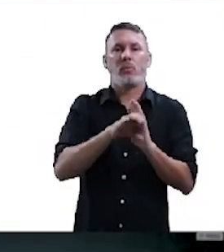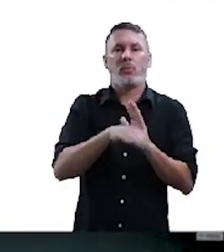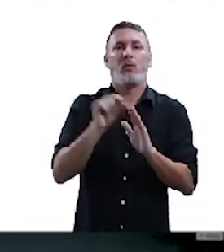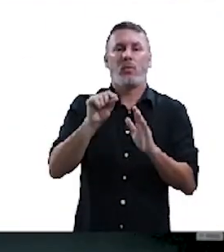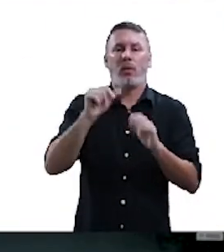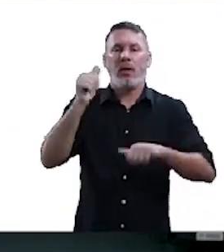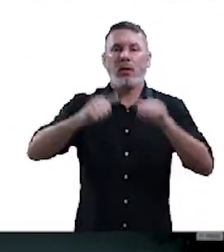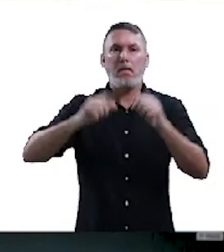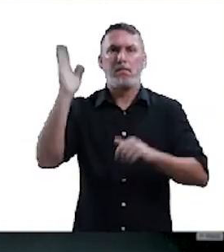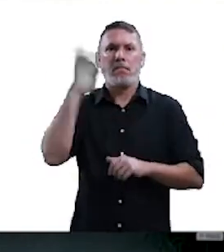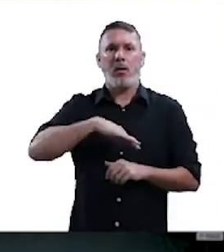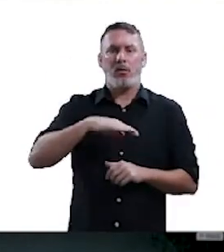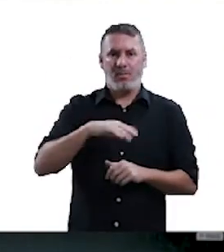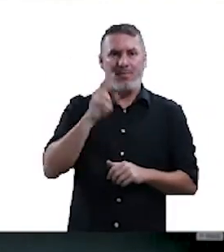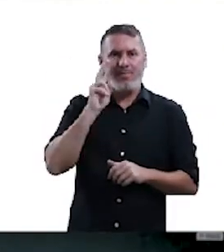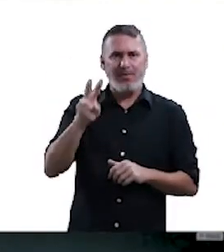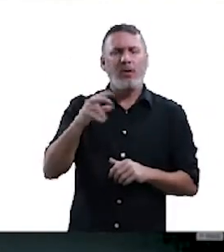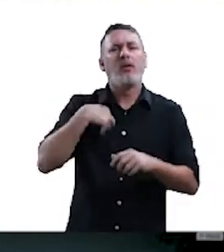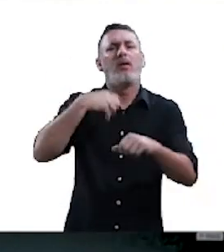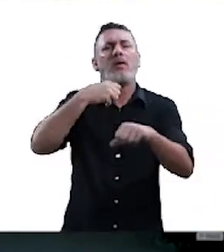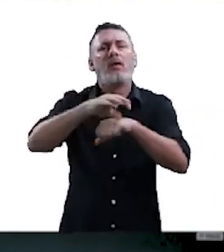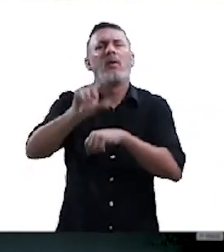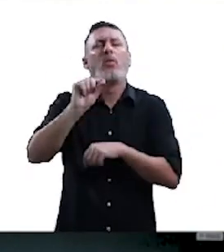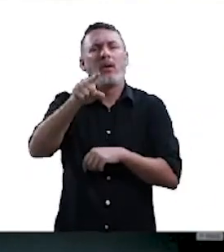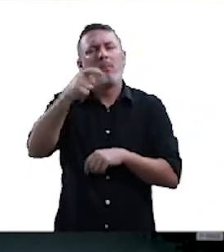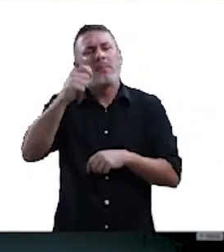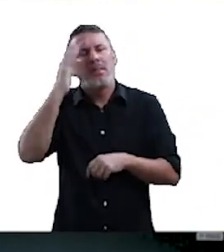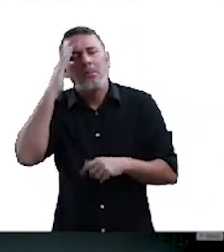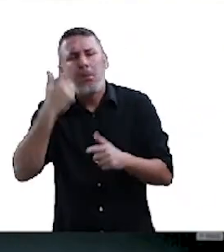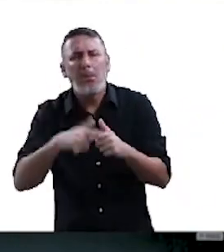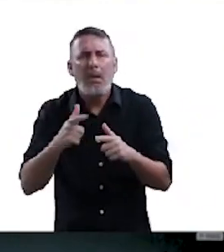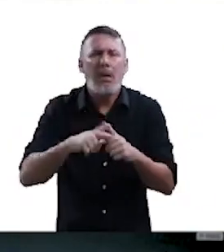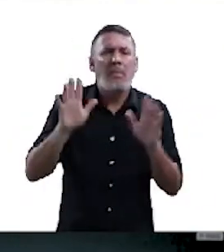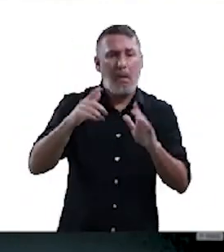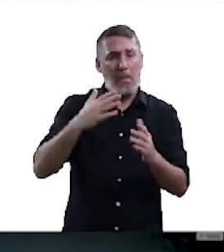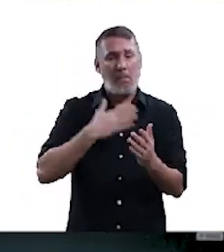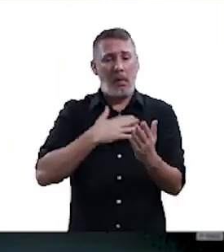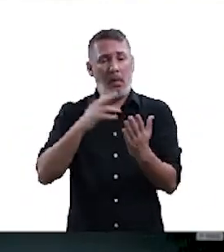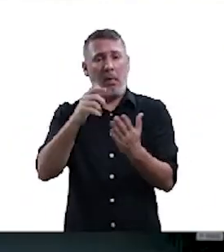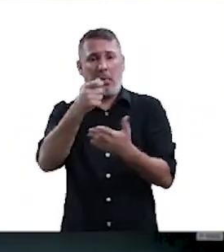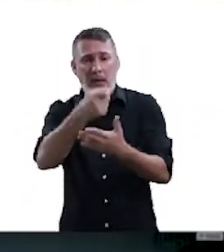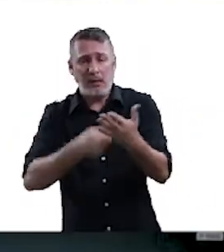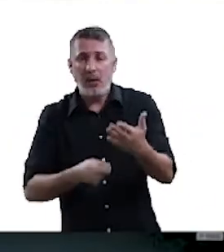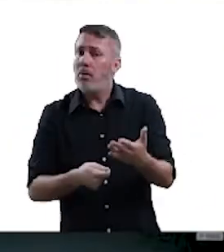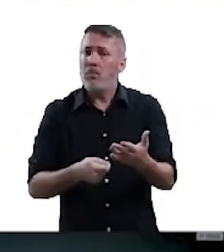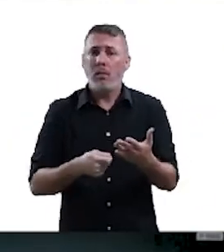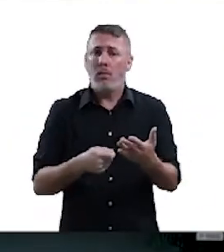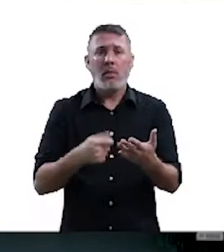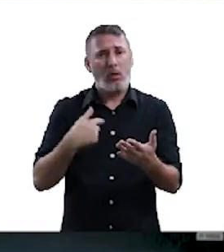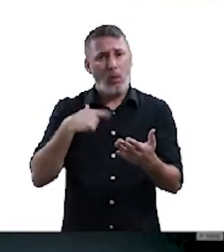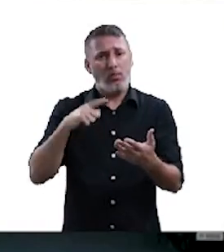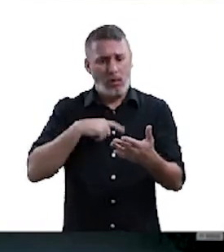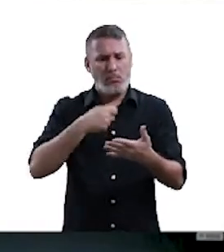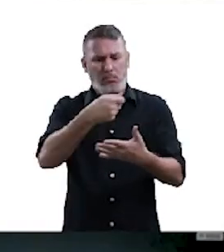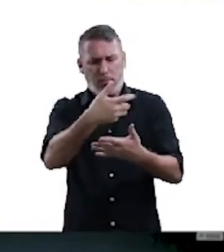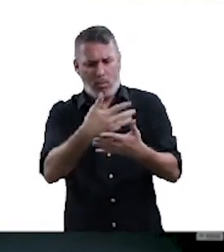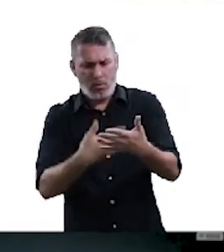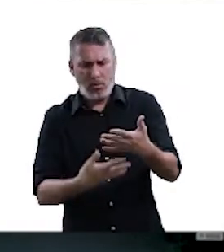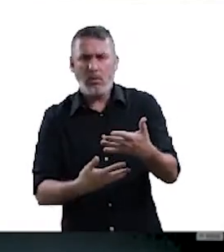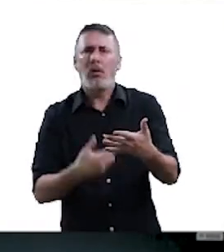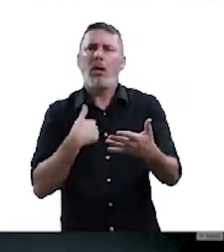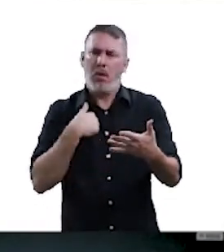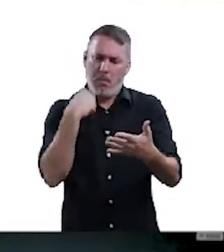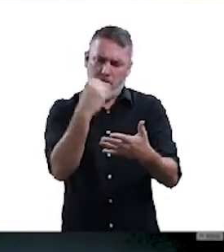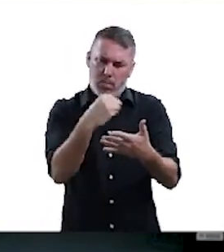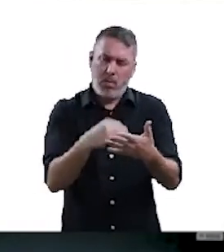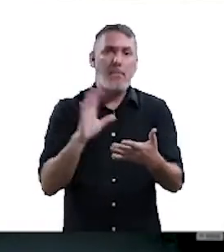eu estou falando com vocês, né, que há um problema e coisa tal, o que eu estou falando na minha redação, eu não estou falando sozinho. Eu tenho esse conceito de